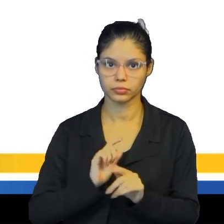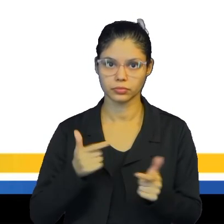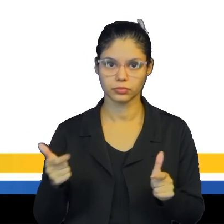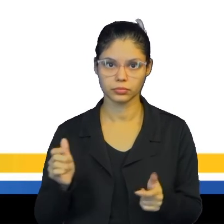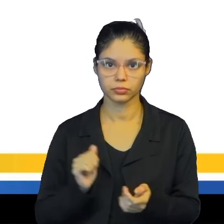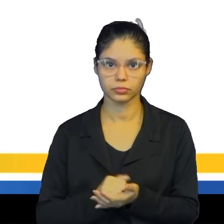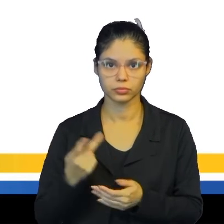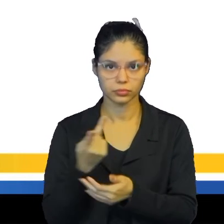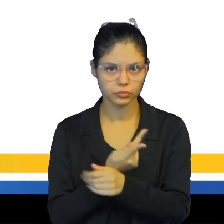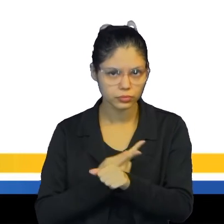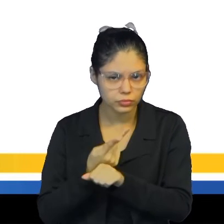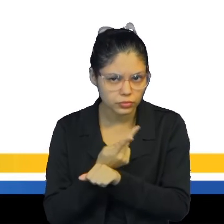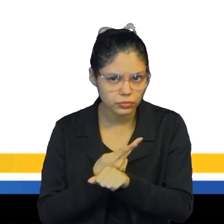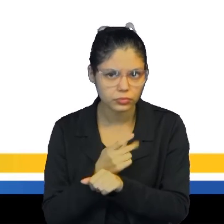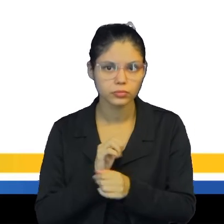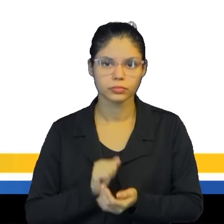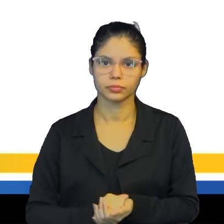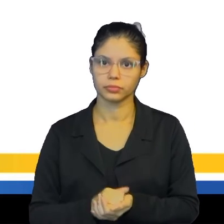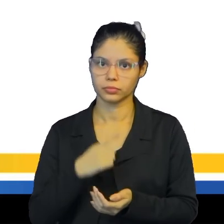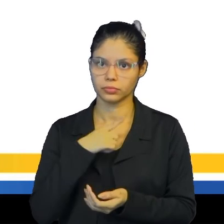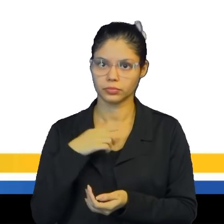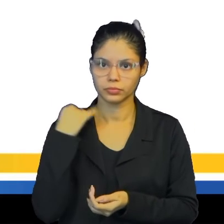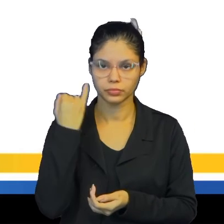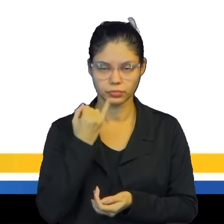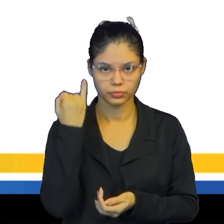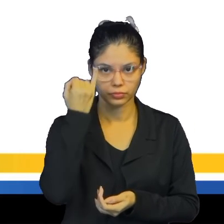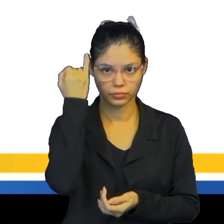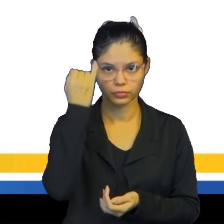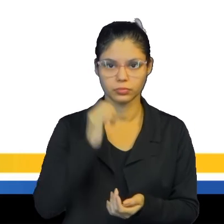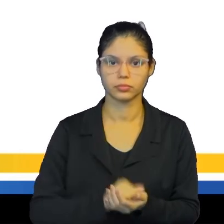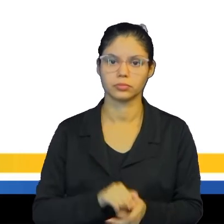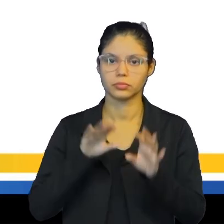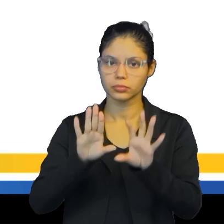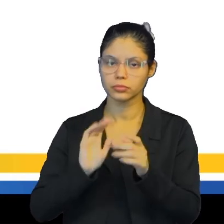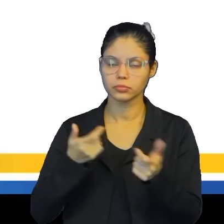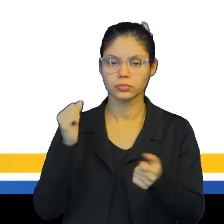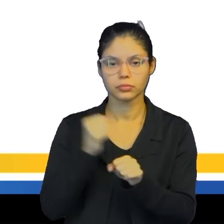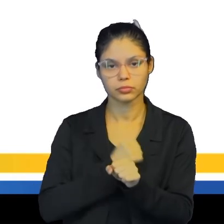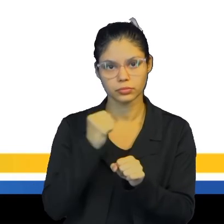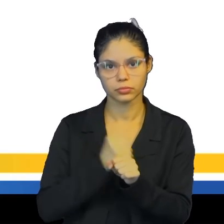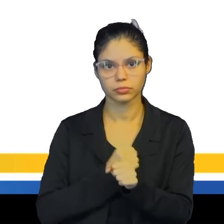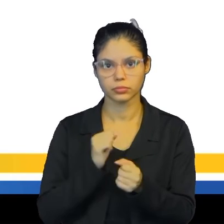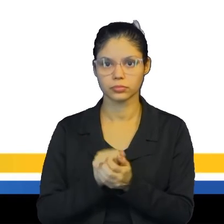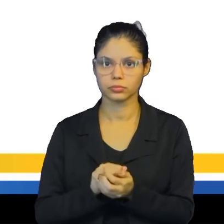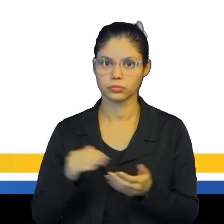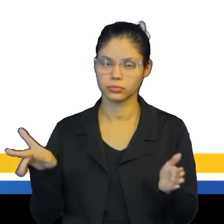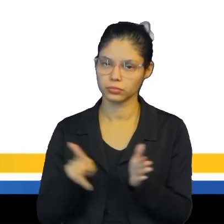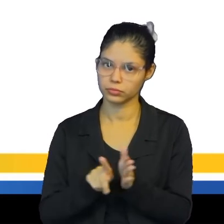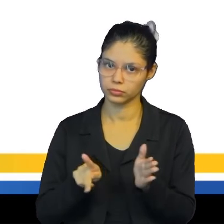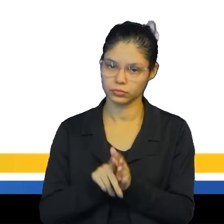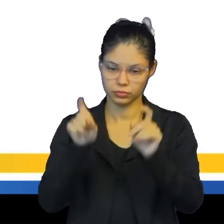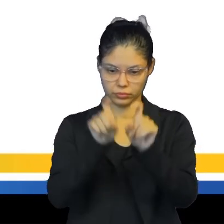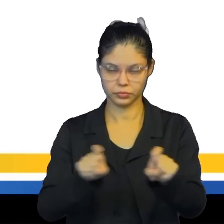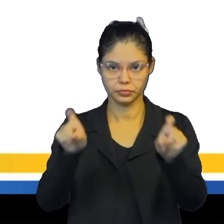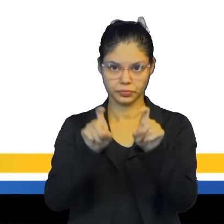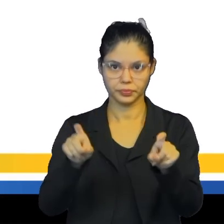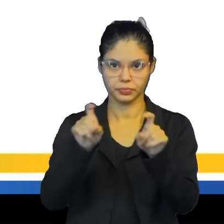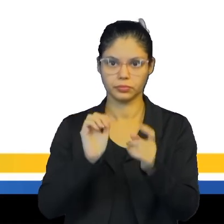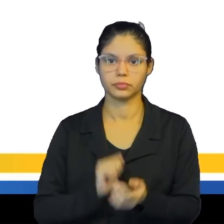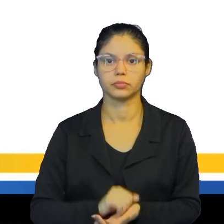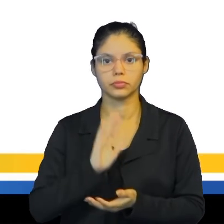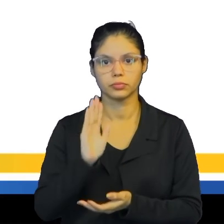grande procura dos profissionais da área em se especializar, tá, na construção dos modelos diretamente no